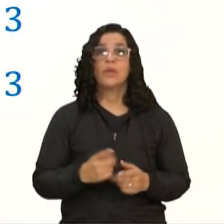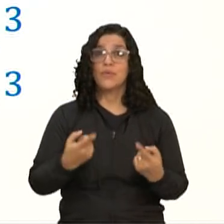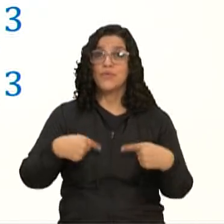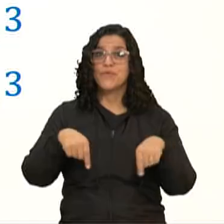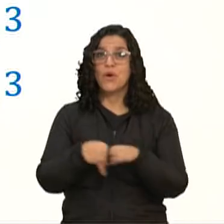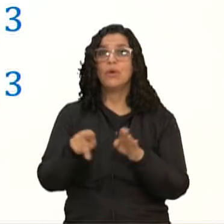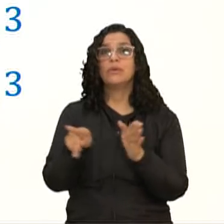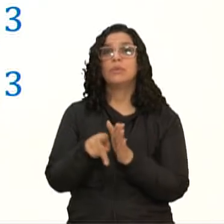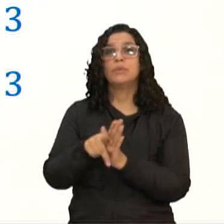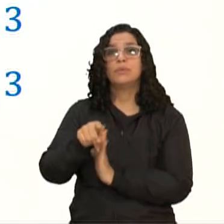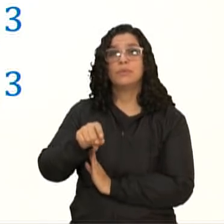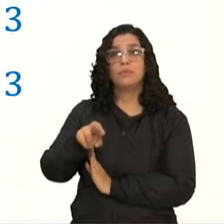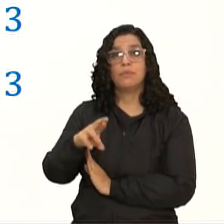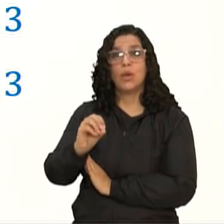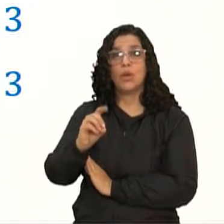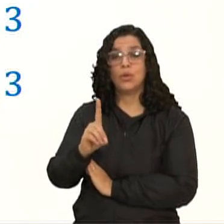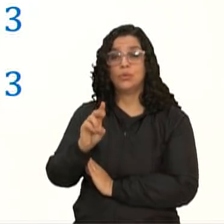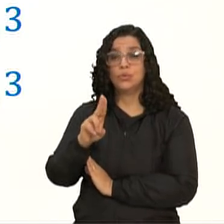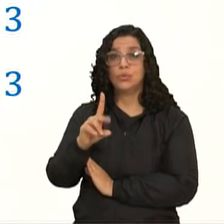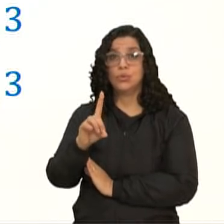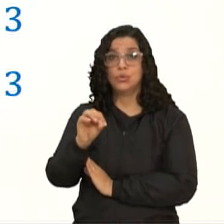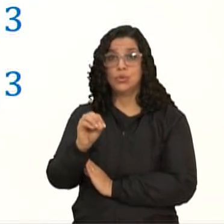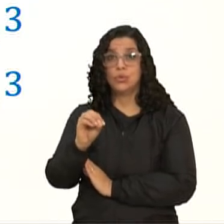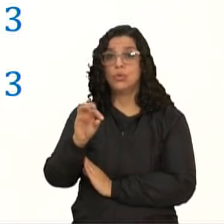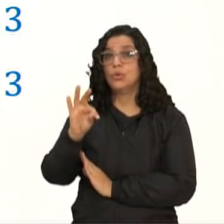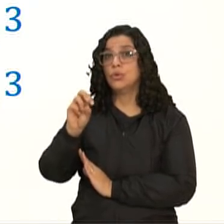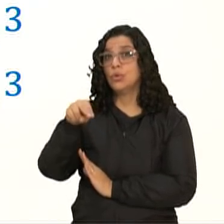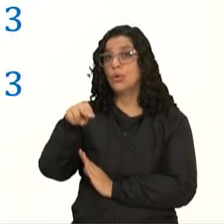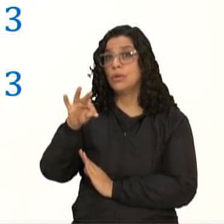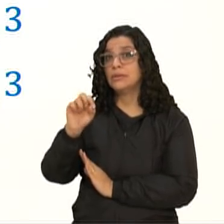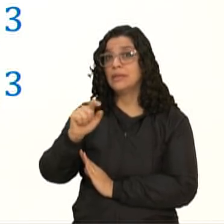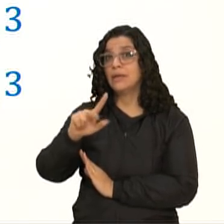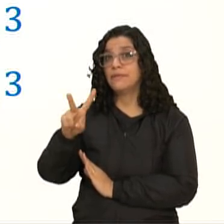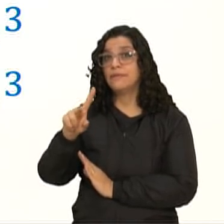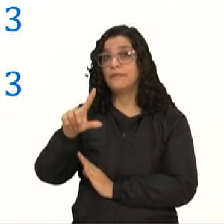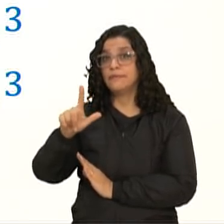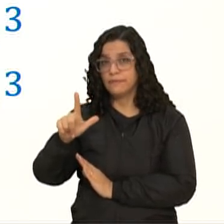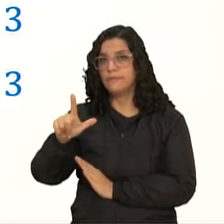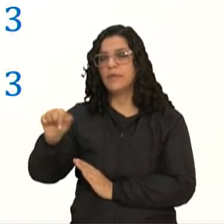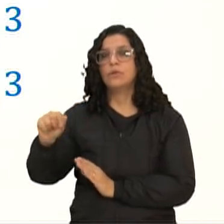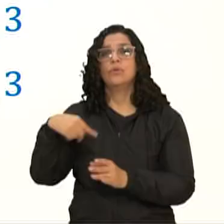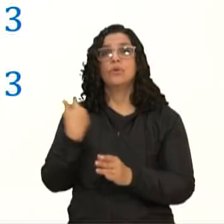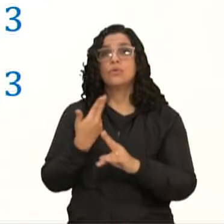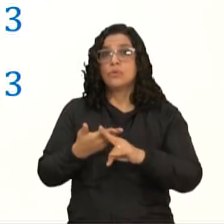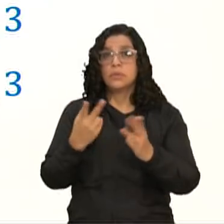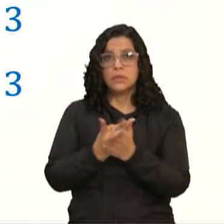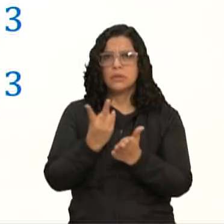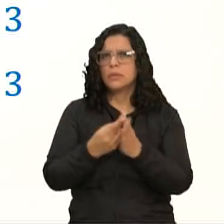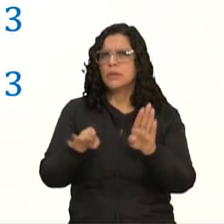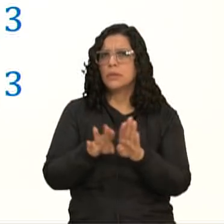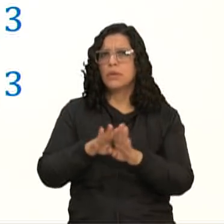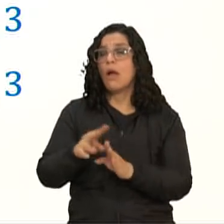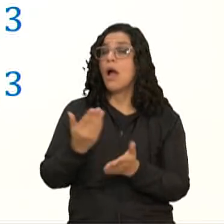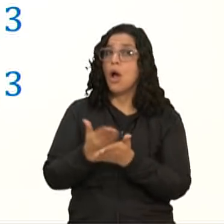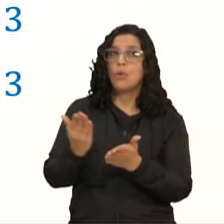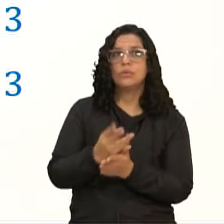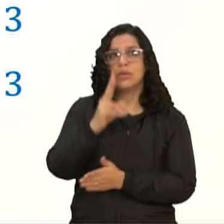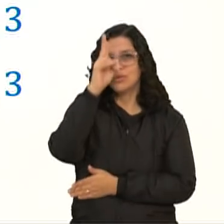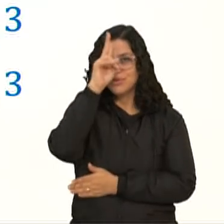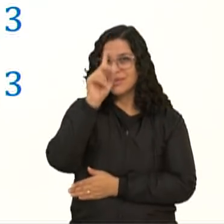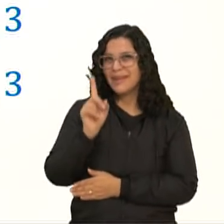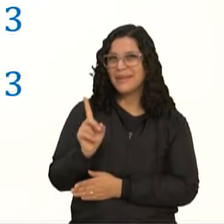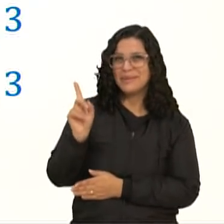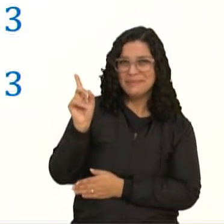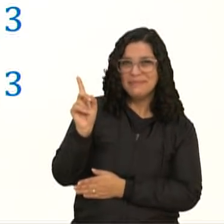os produtos notáveis. Os produtos notáveis é uma coisa que a gente usa sempre, né? Alguns a gente lembra de cabeça,